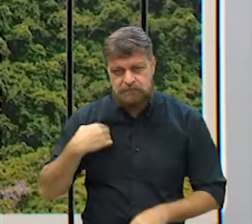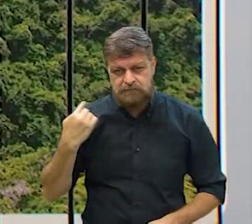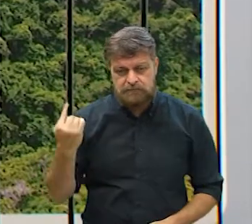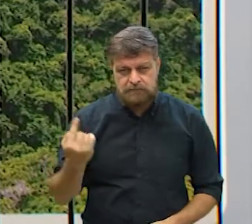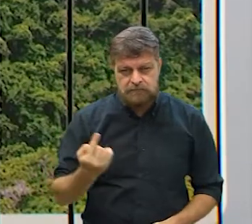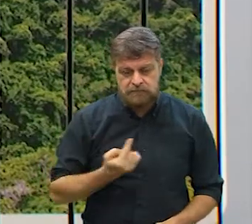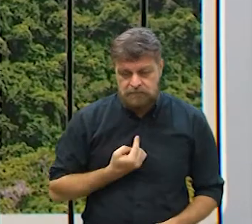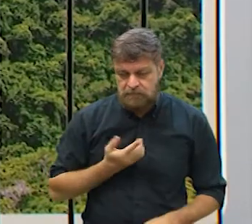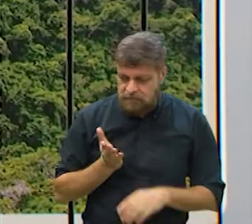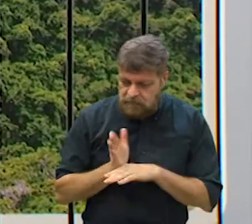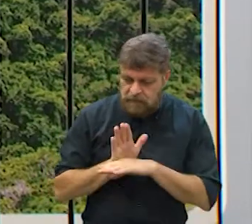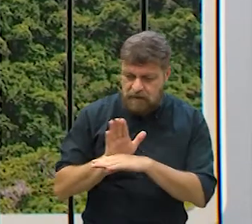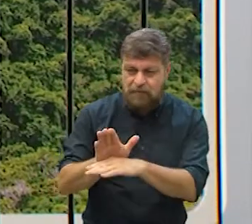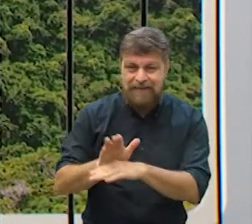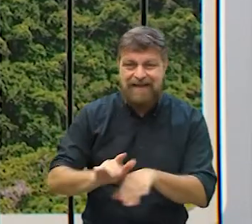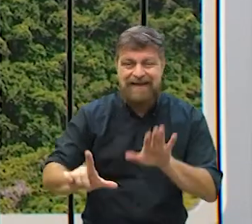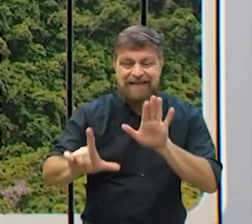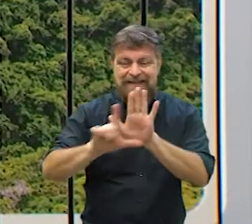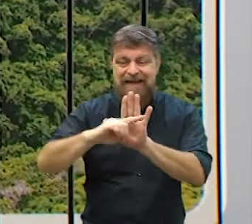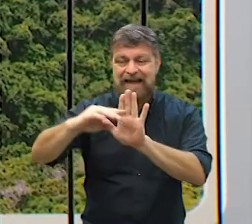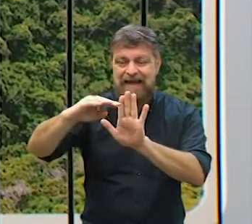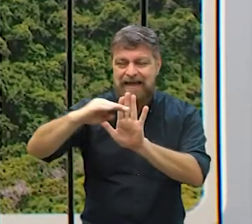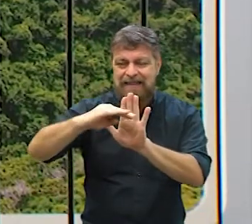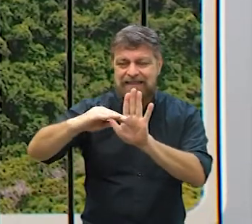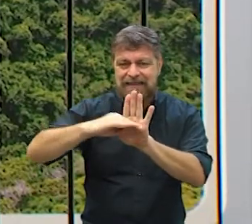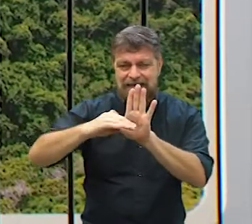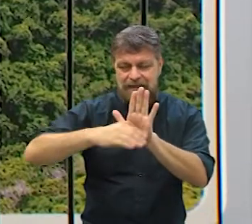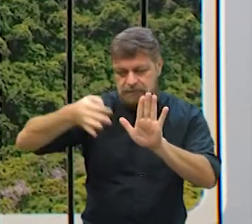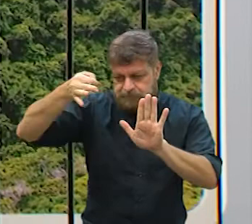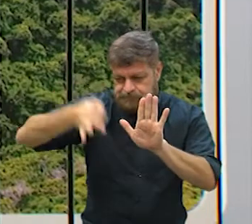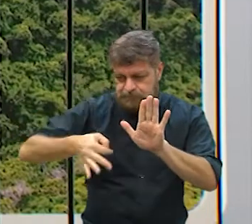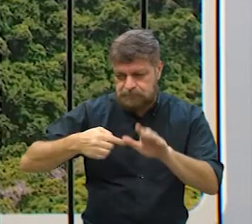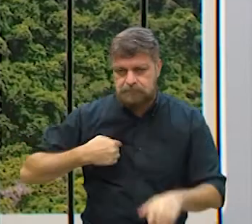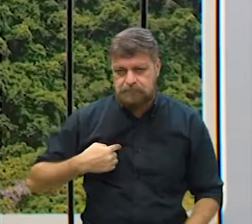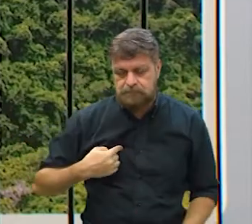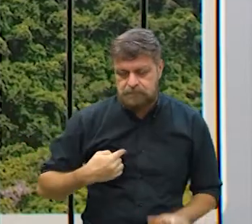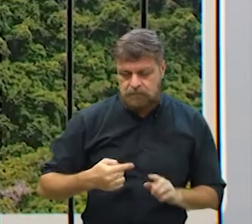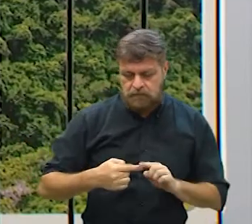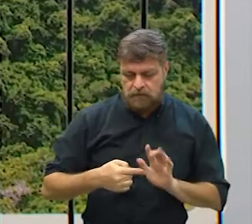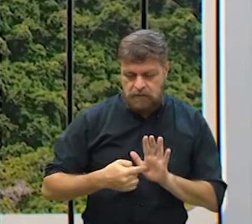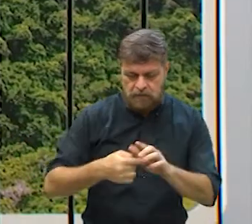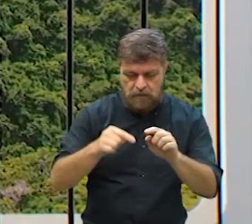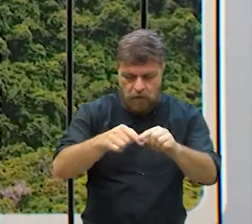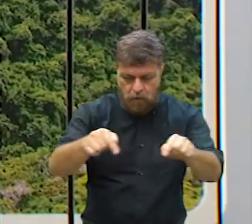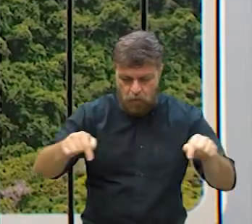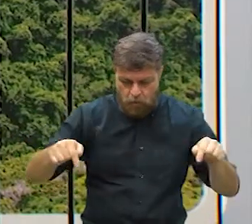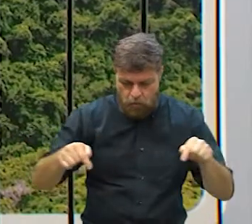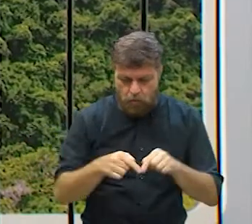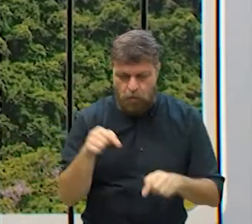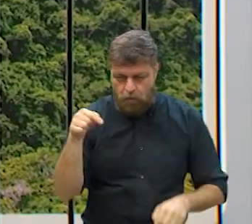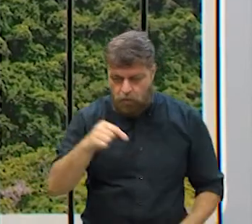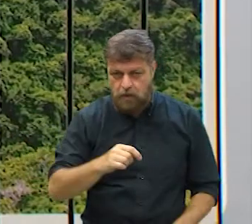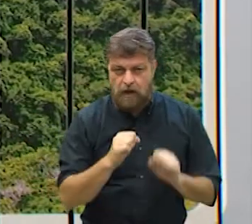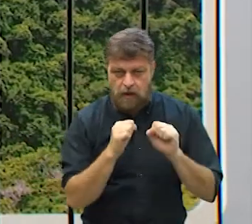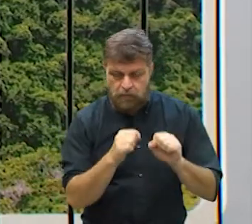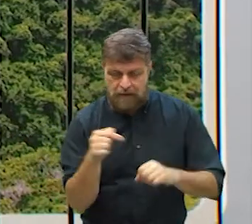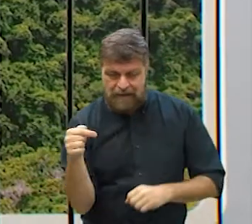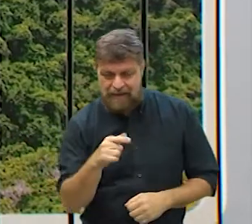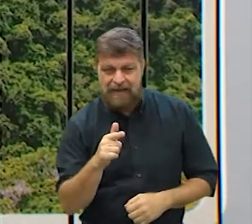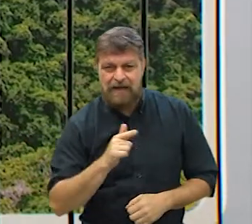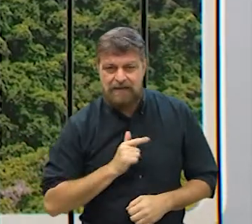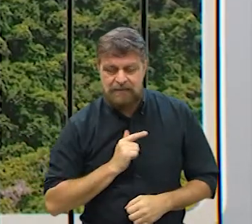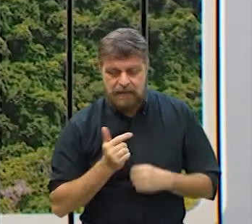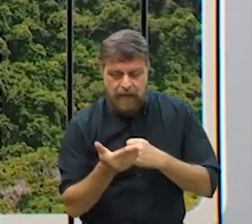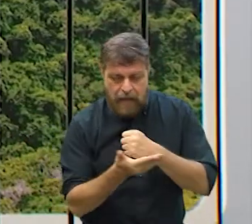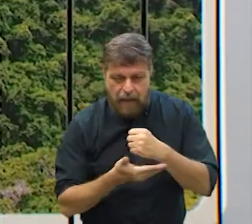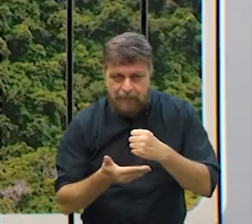dar a chance de fazer na legalidade. Vamos oferecer um lote urbanizado que já tenha,